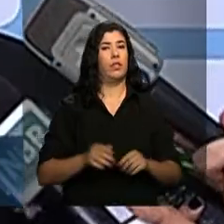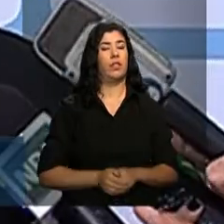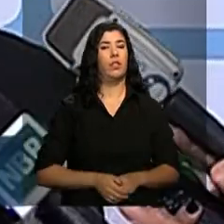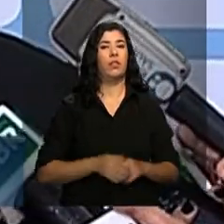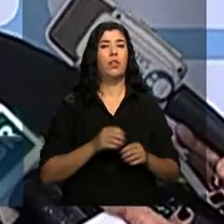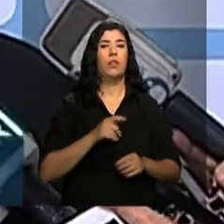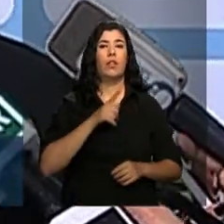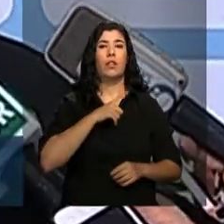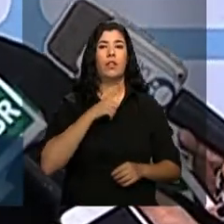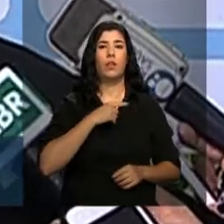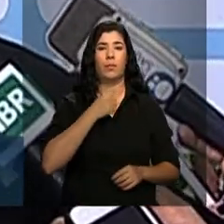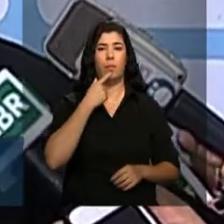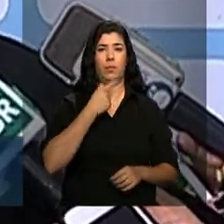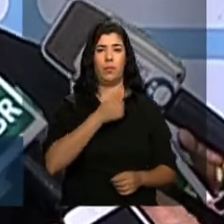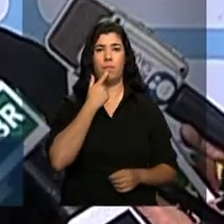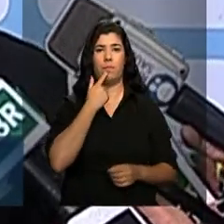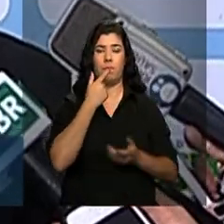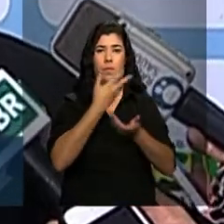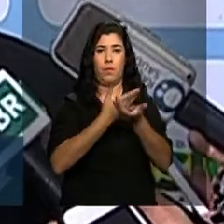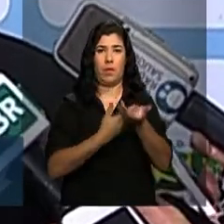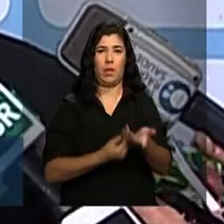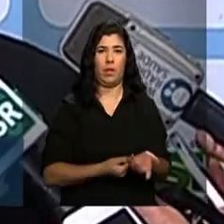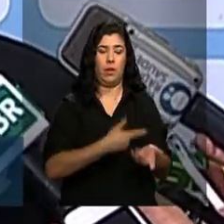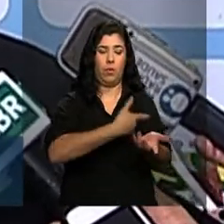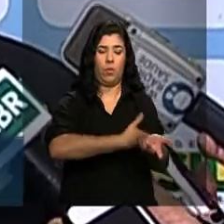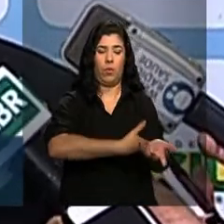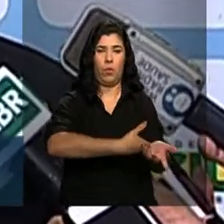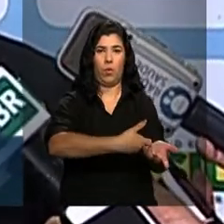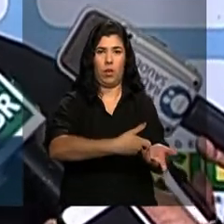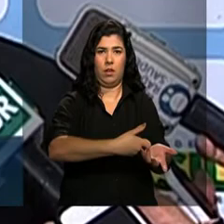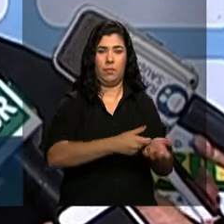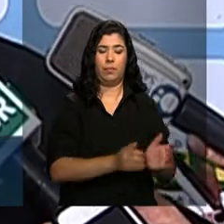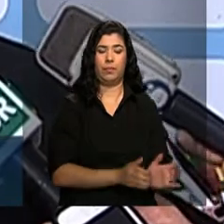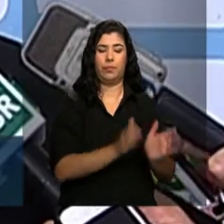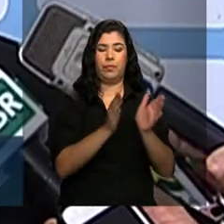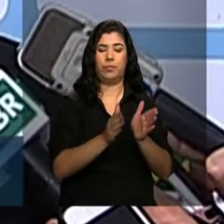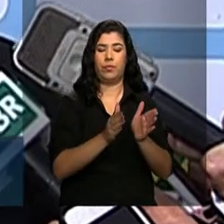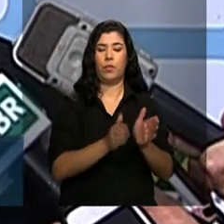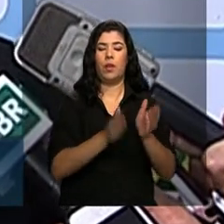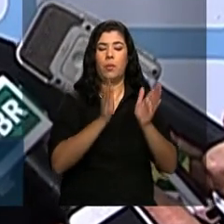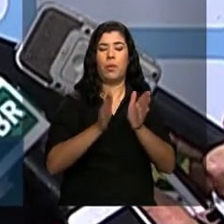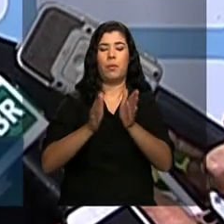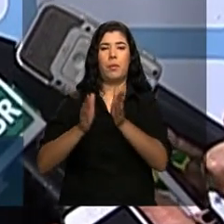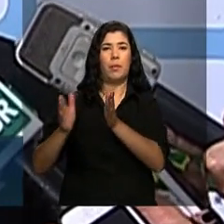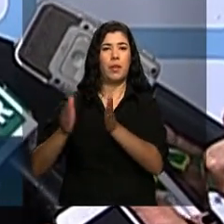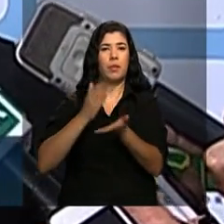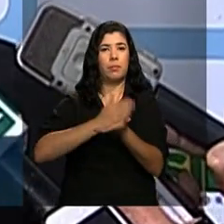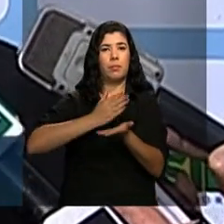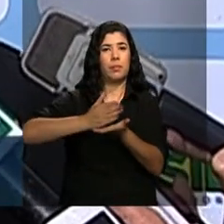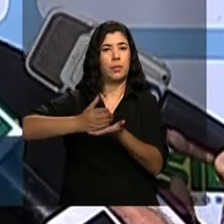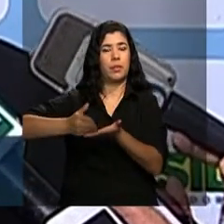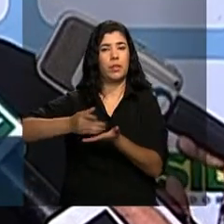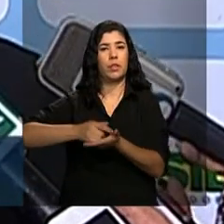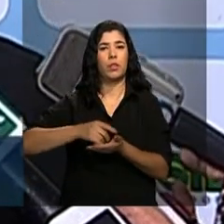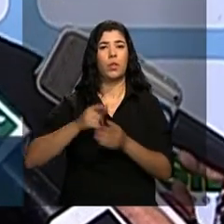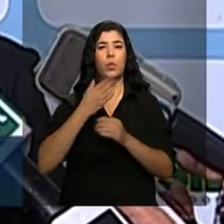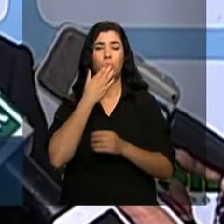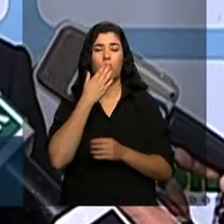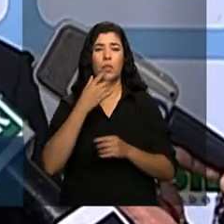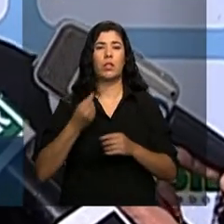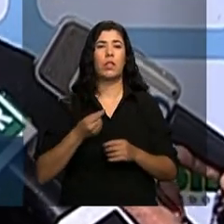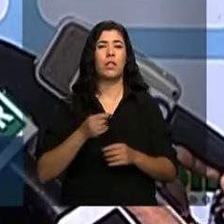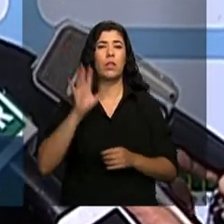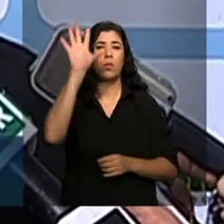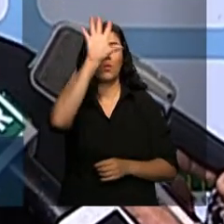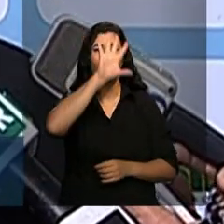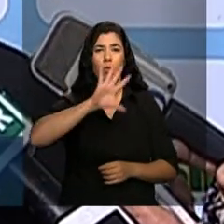sangue, existem várias funções. Esse sistema Web Vida, né, para o sangue, ele não está sendo feito inteiro. Ele está sendo